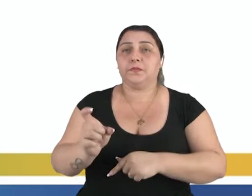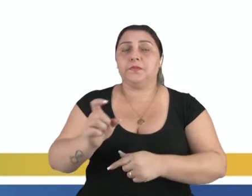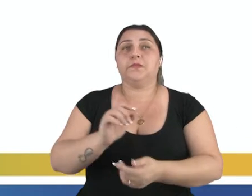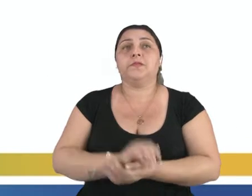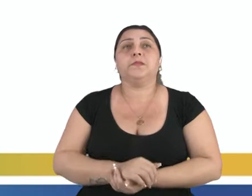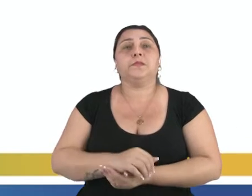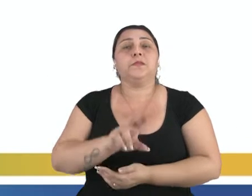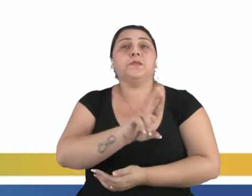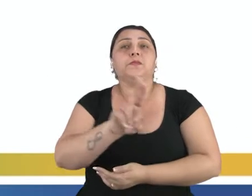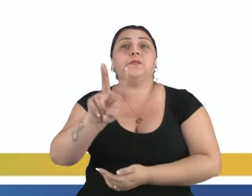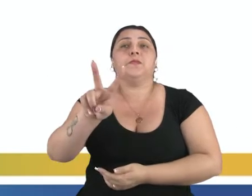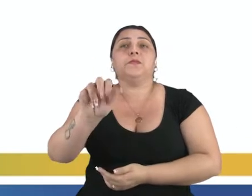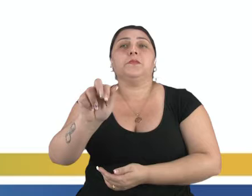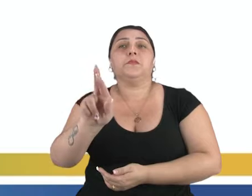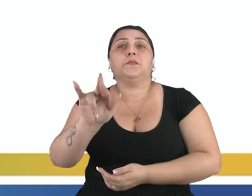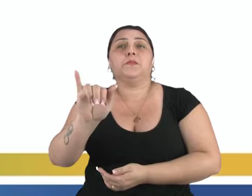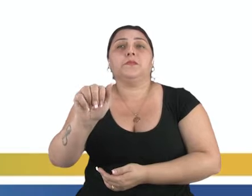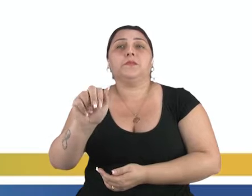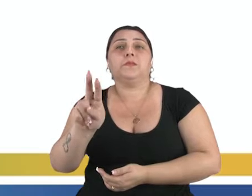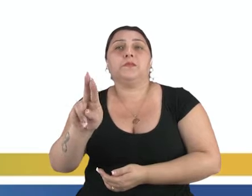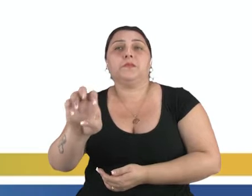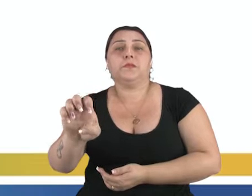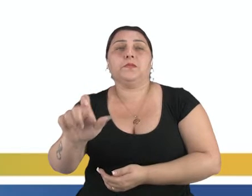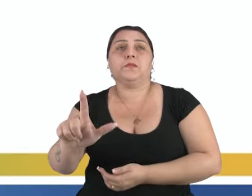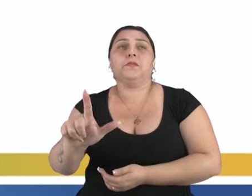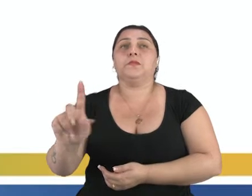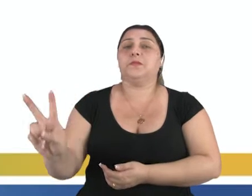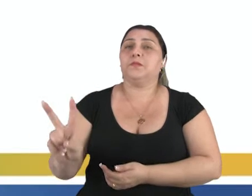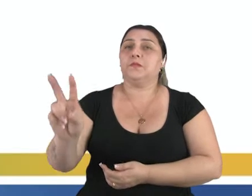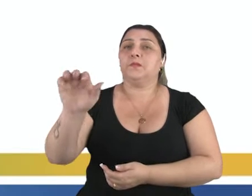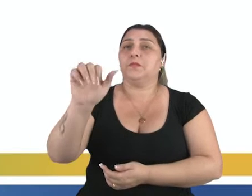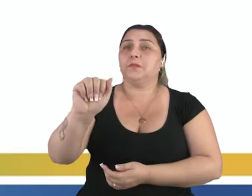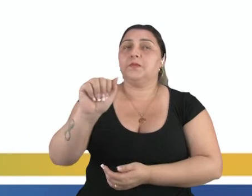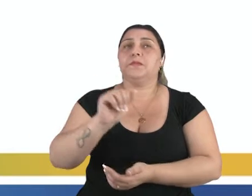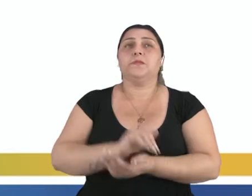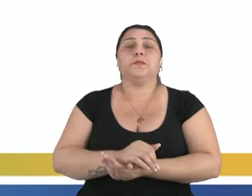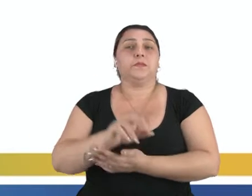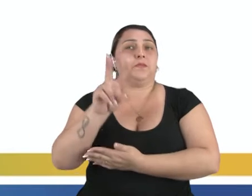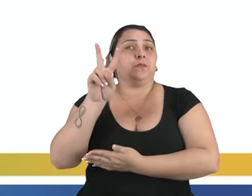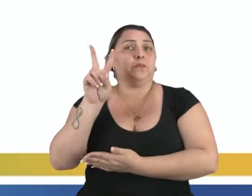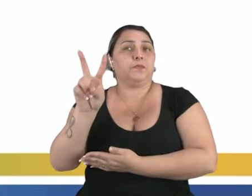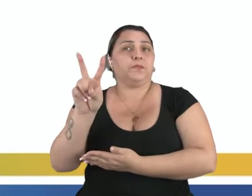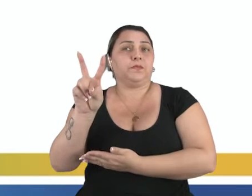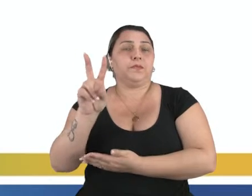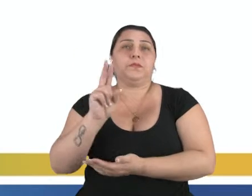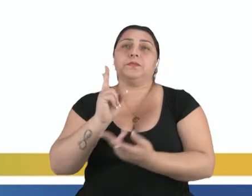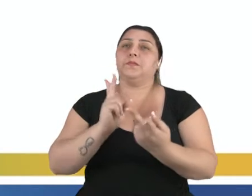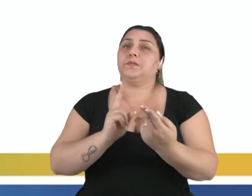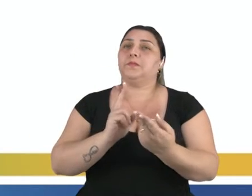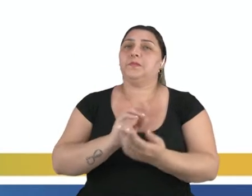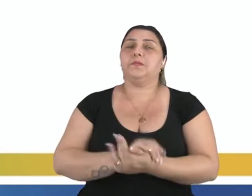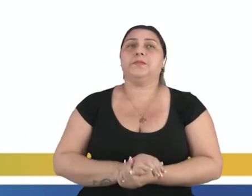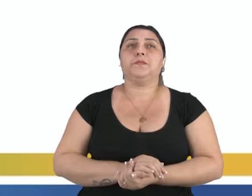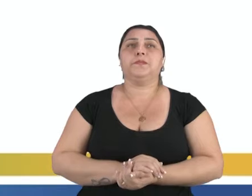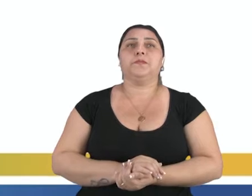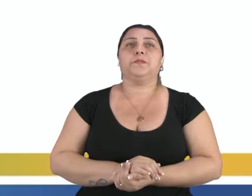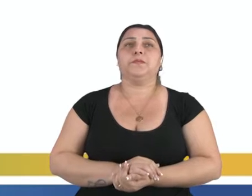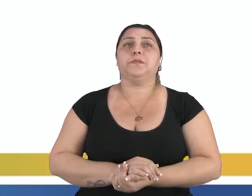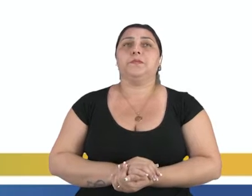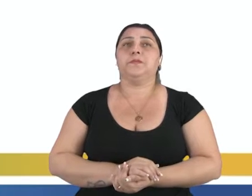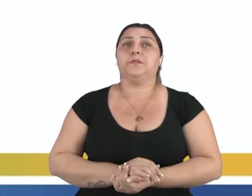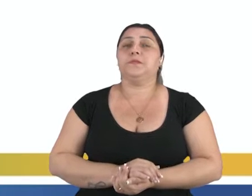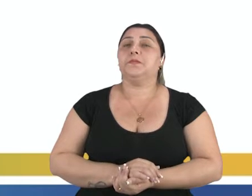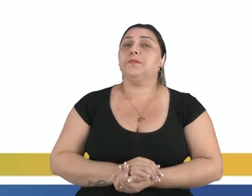a nessa função é igual a 2. O nosso valor de b nessa